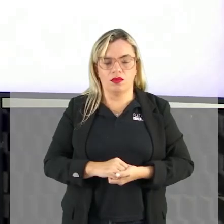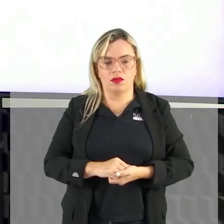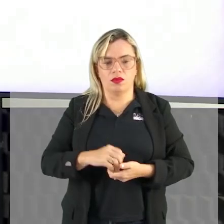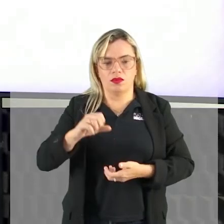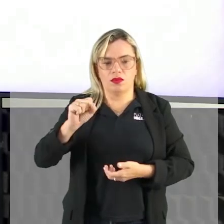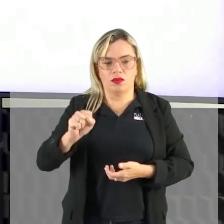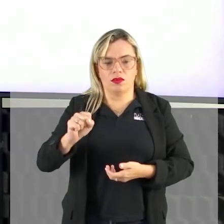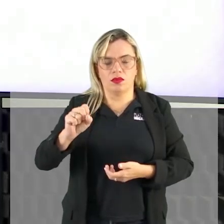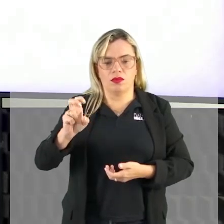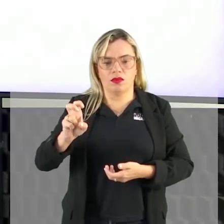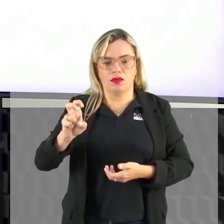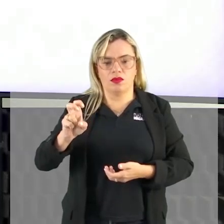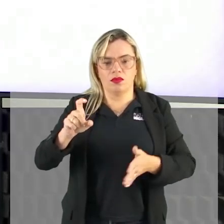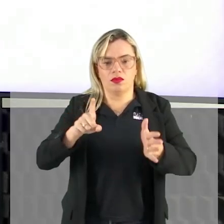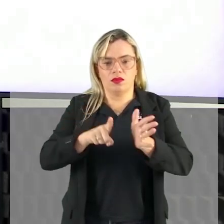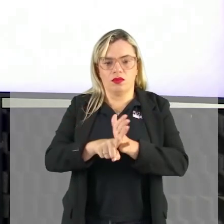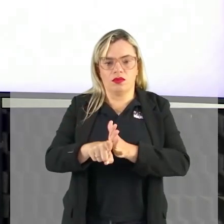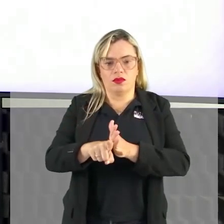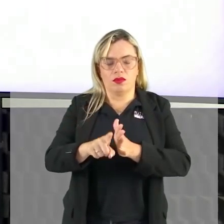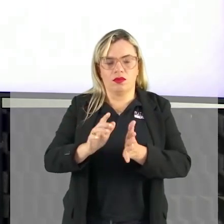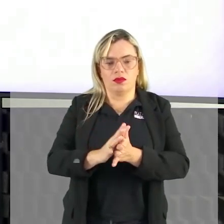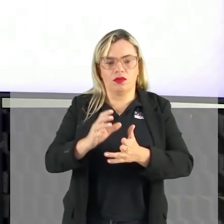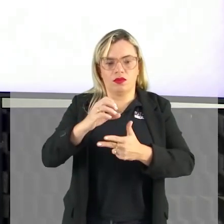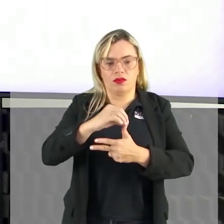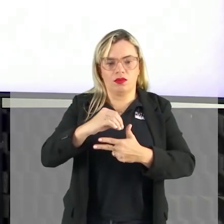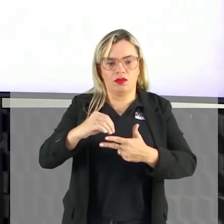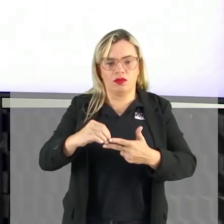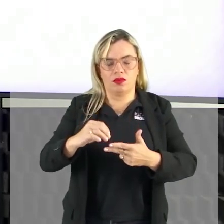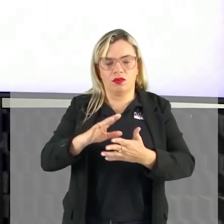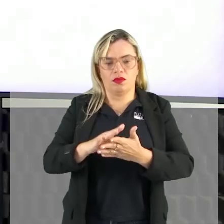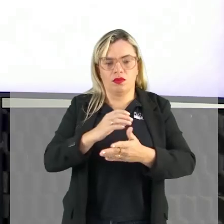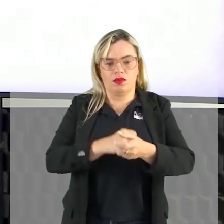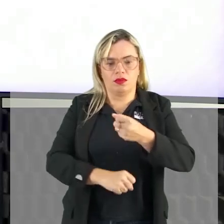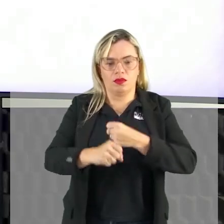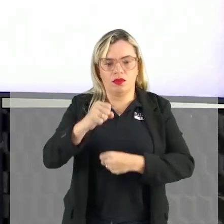Questão 85. Enem 2022,